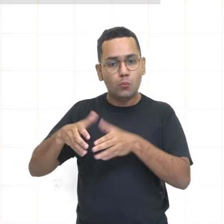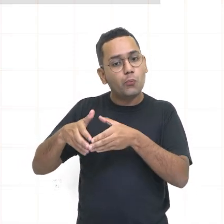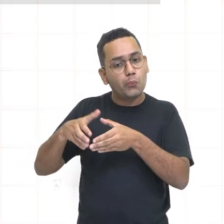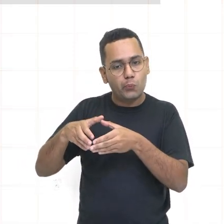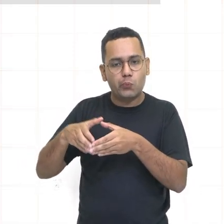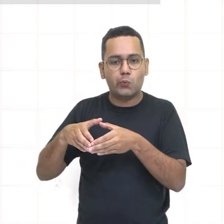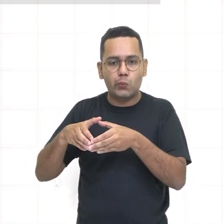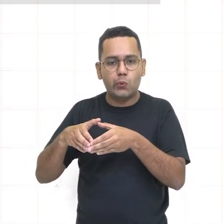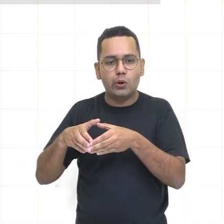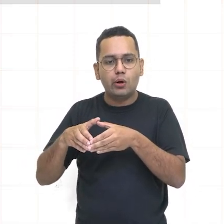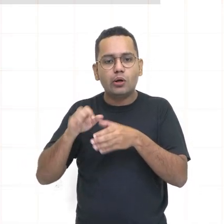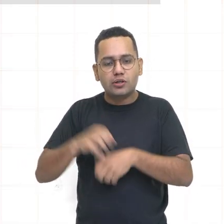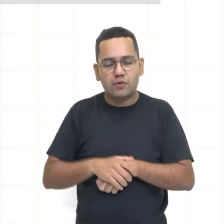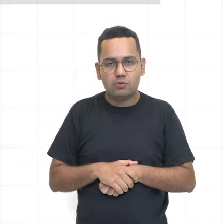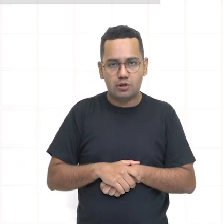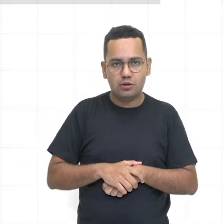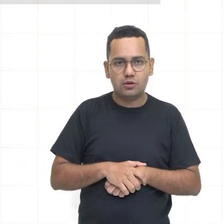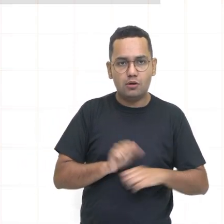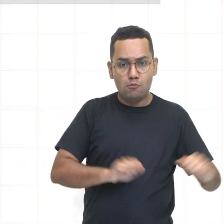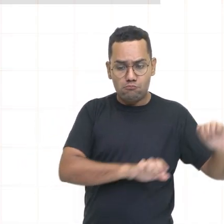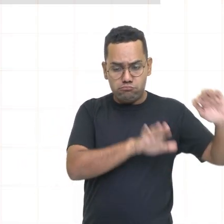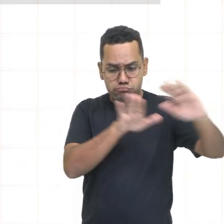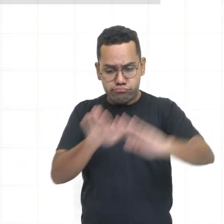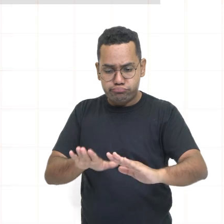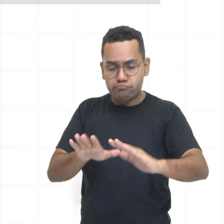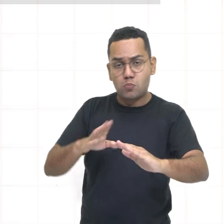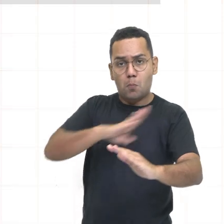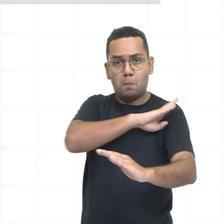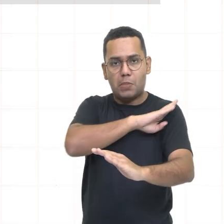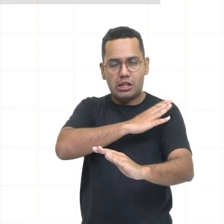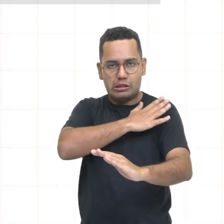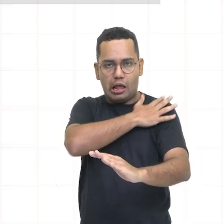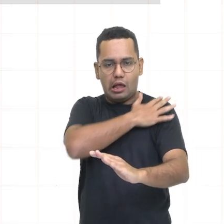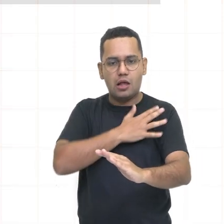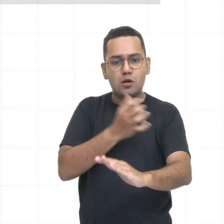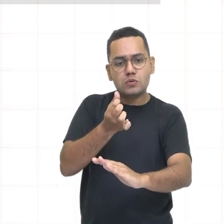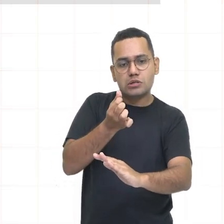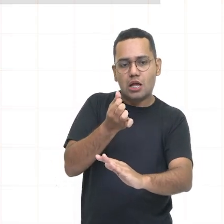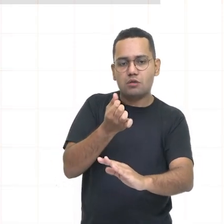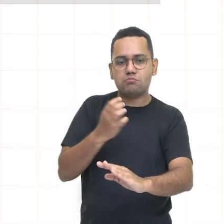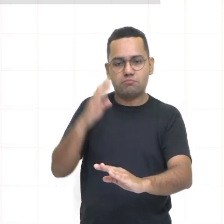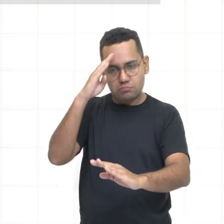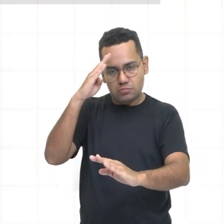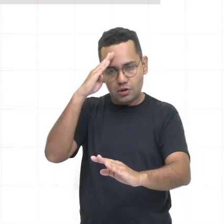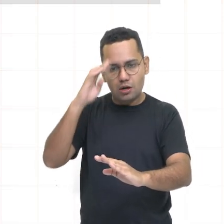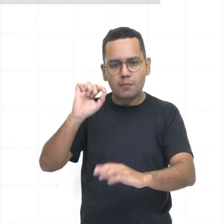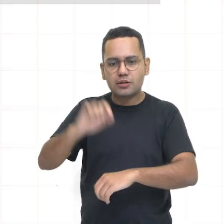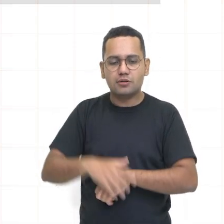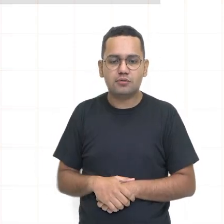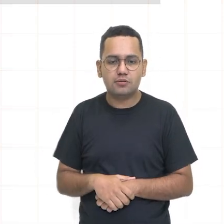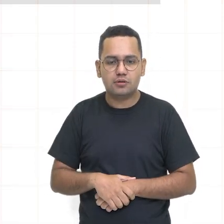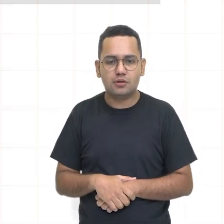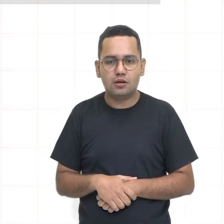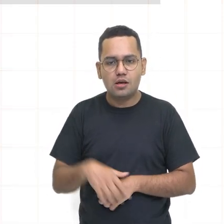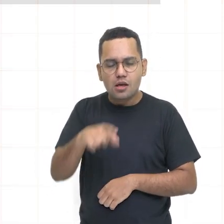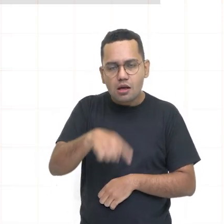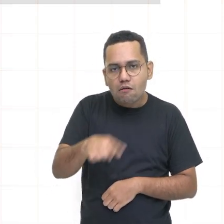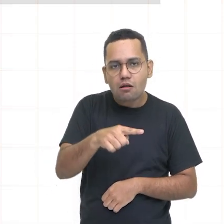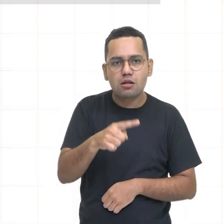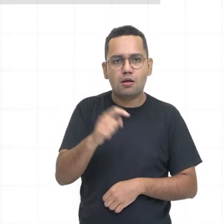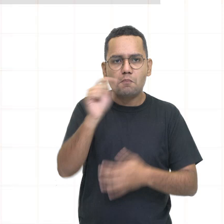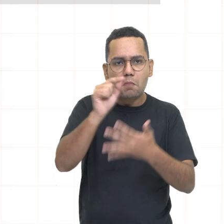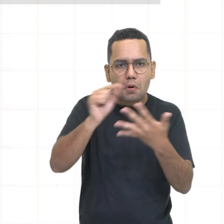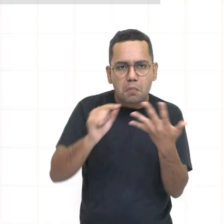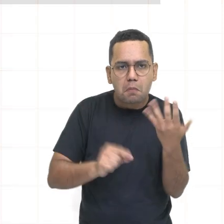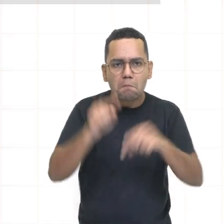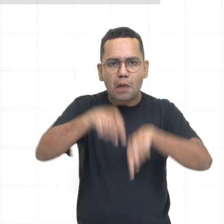vai cercar o 6º Exército Alemão, cortando suas linhas de suprimento e isolando-os dentro da cidade.